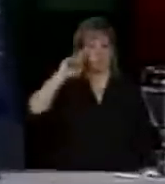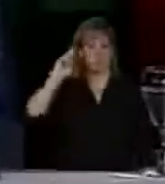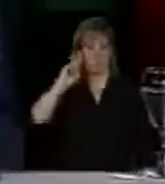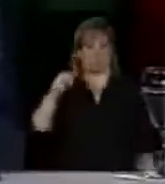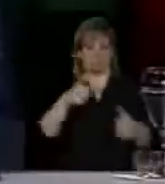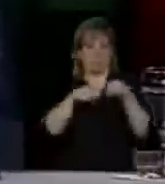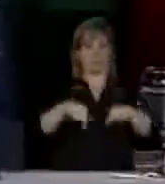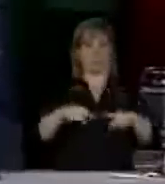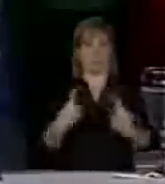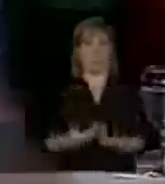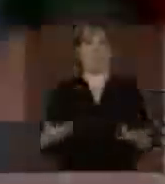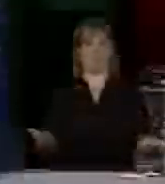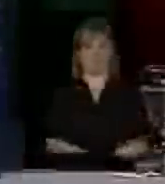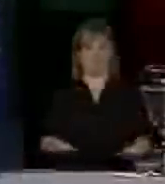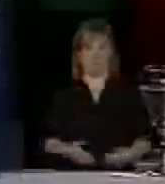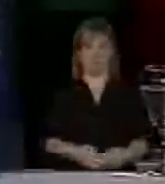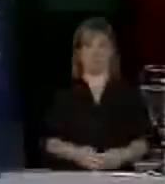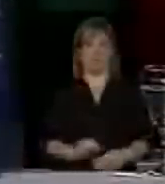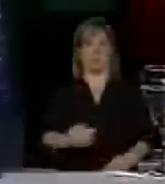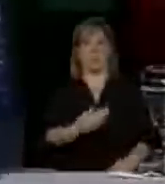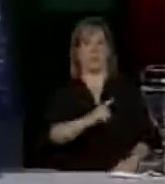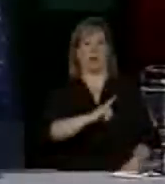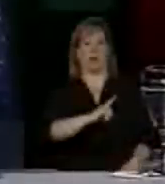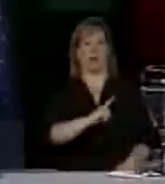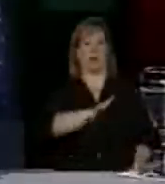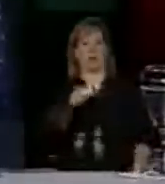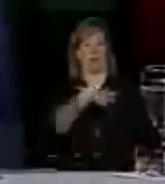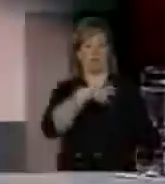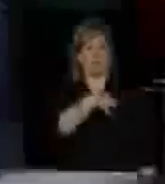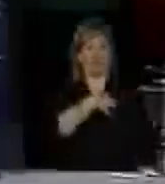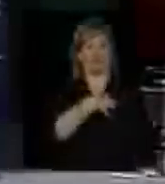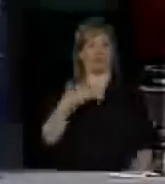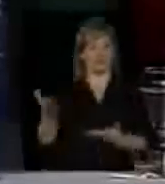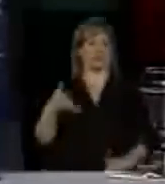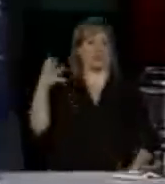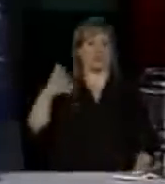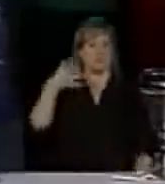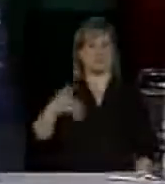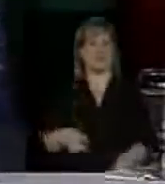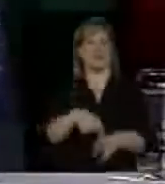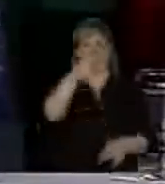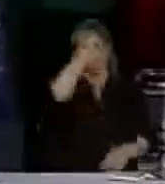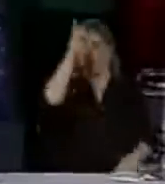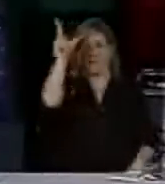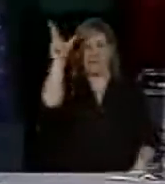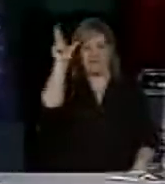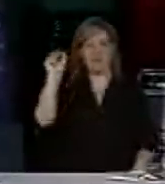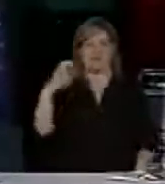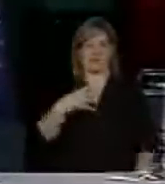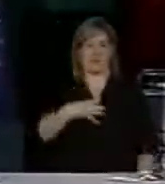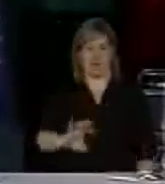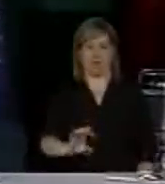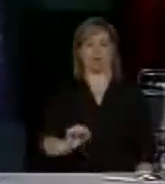autoridades aqui presentes do governador da Bahia Jaques Wagner do prefeito